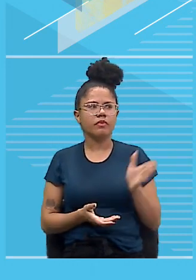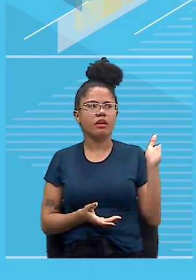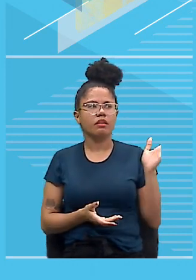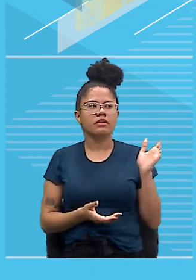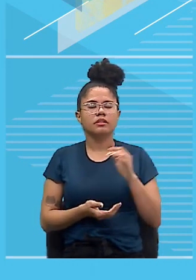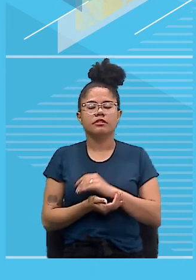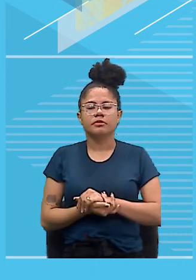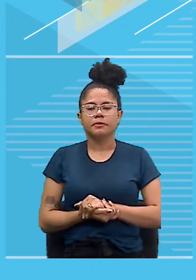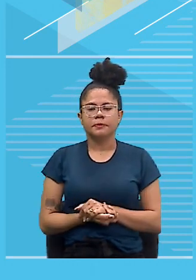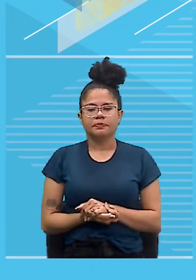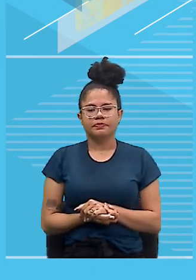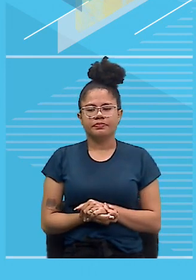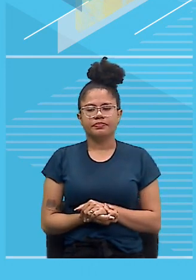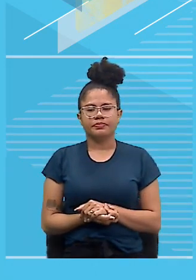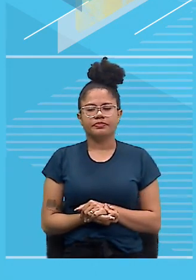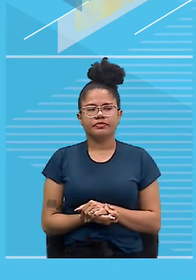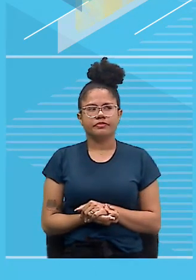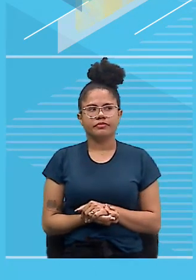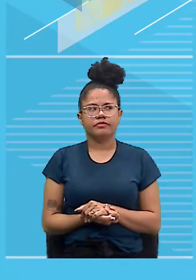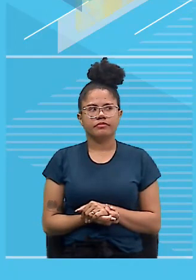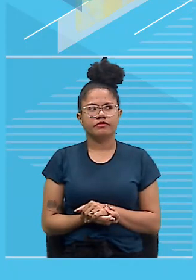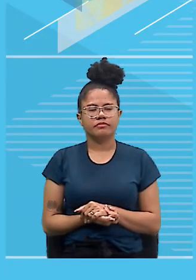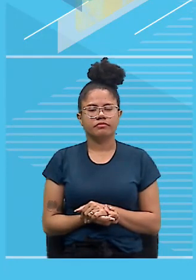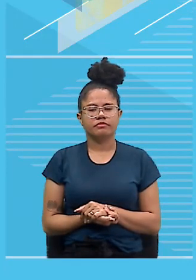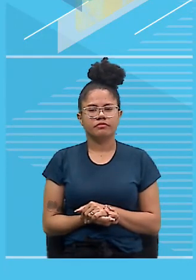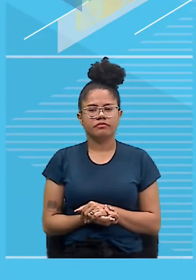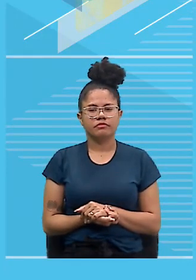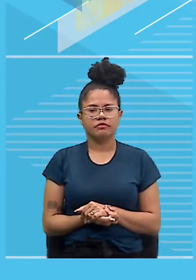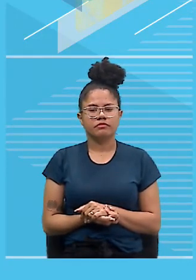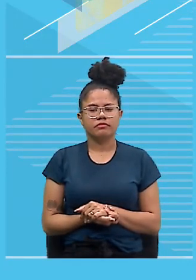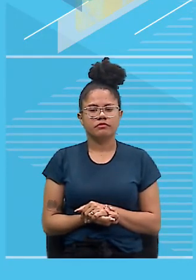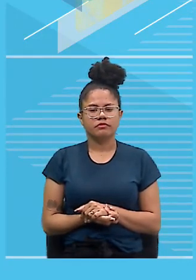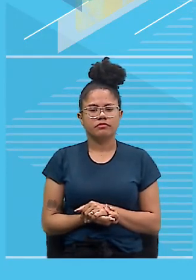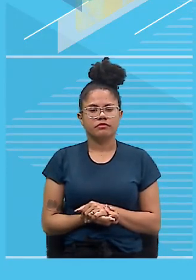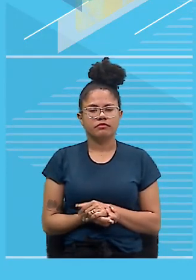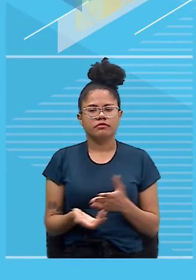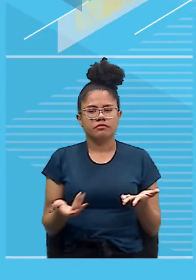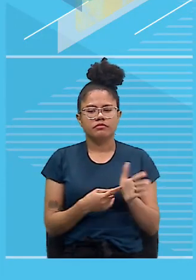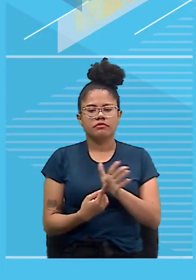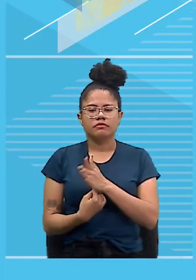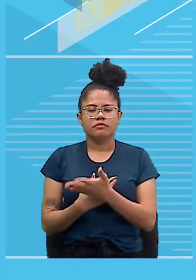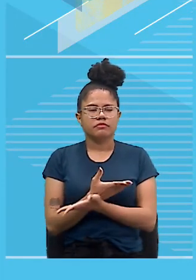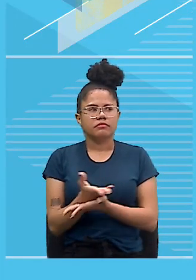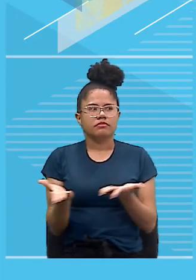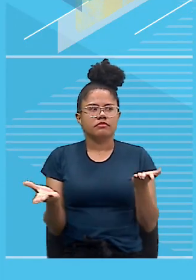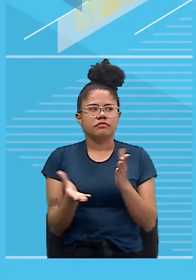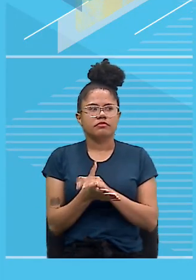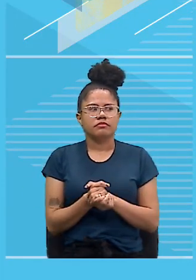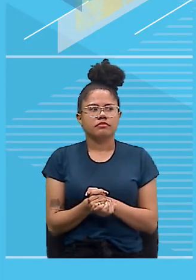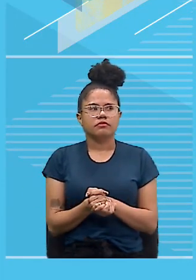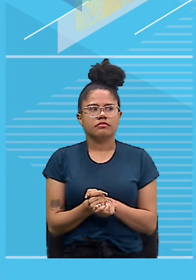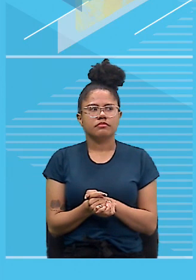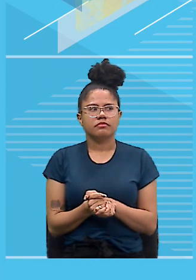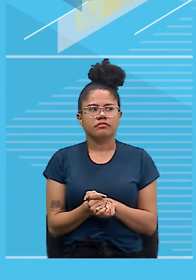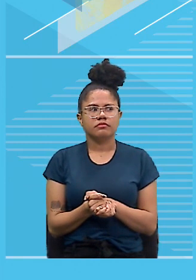um esc aí por favor filho E aí turma apresenta vocês a Somália capital é molgadíssima